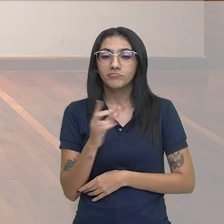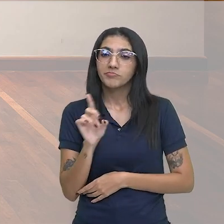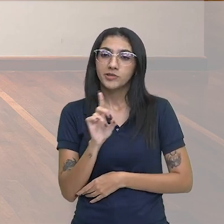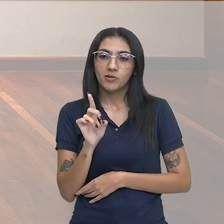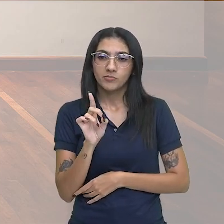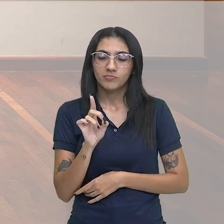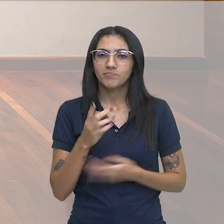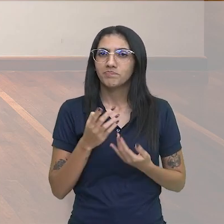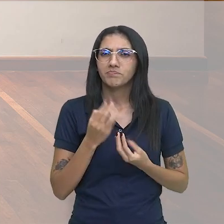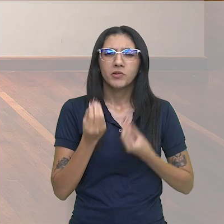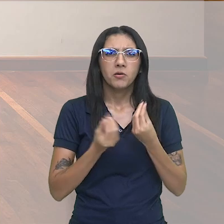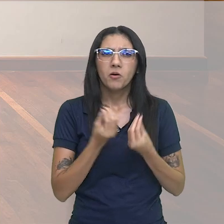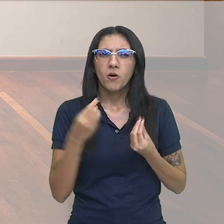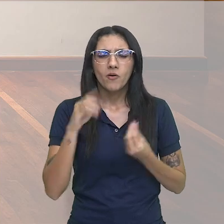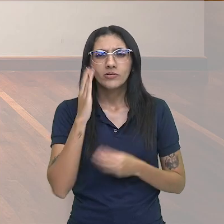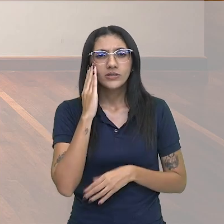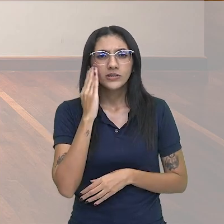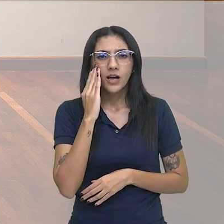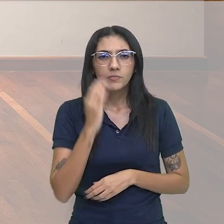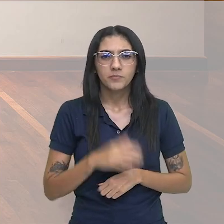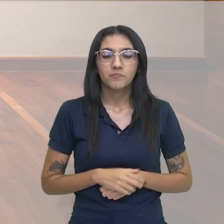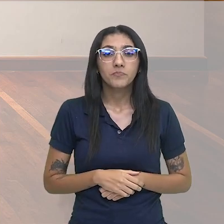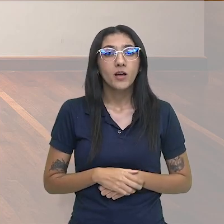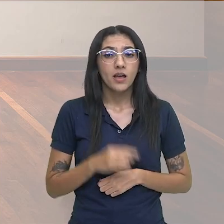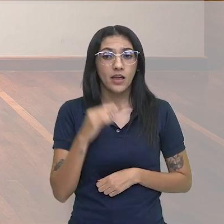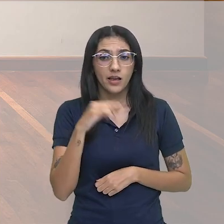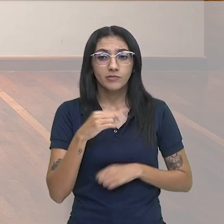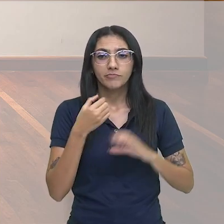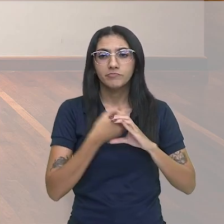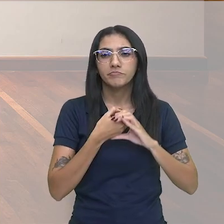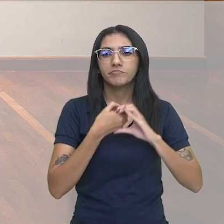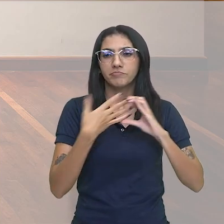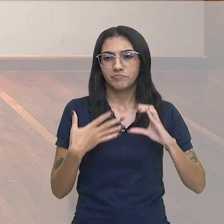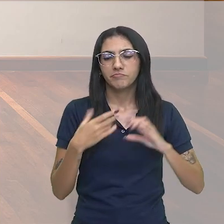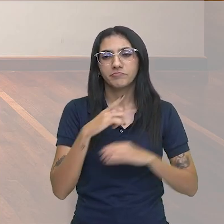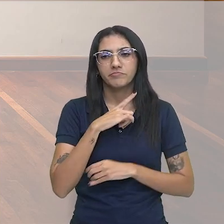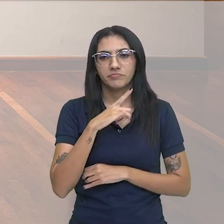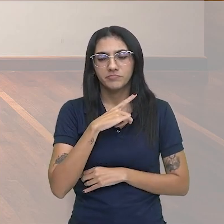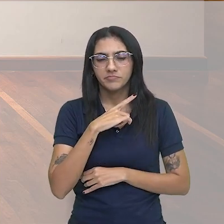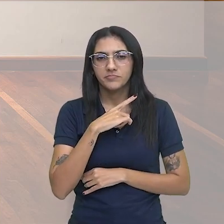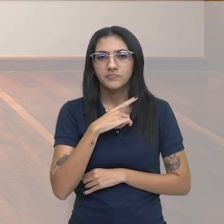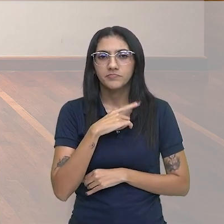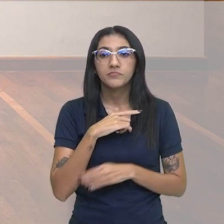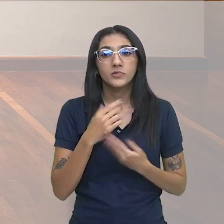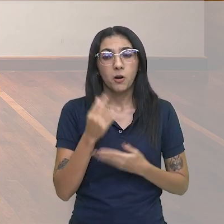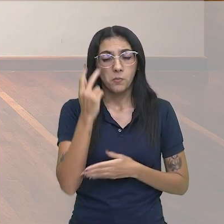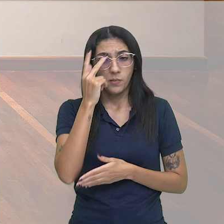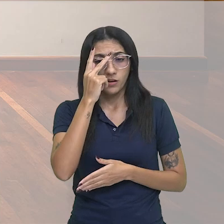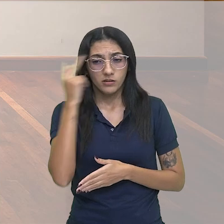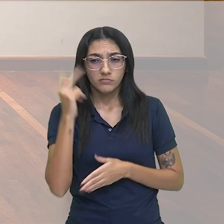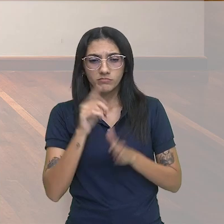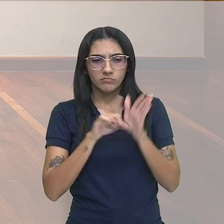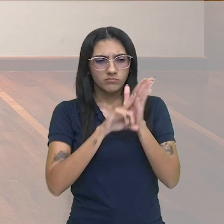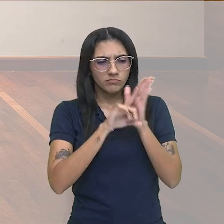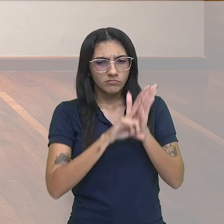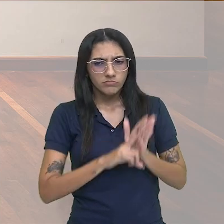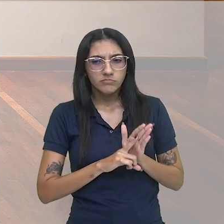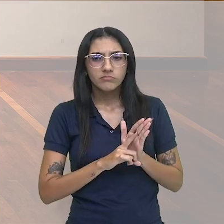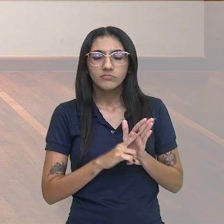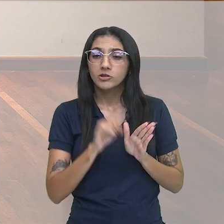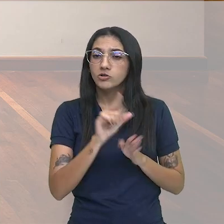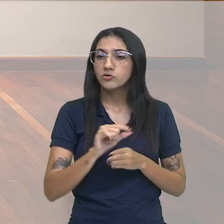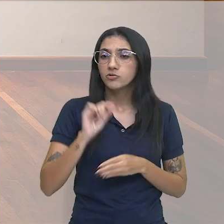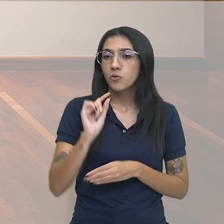Como que você sabe disso? Porque ele tem características, né? Então, o pesquisador, quando ele elege um